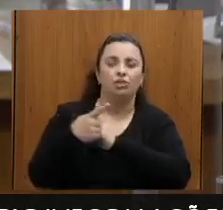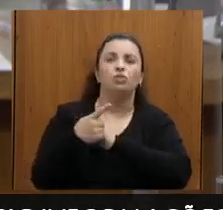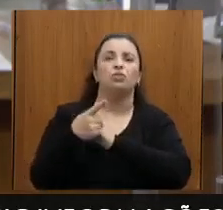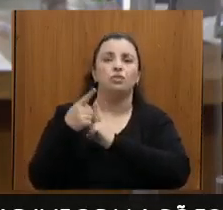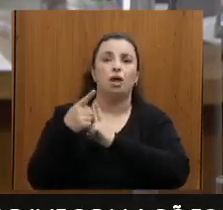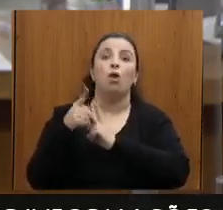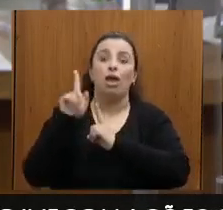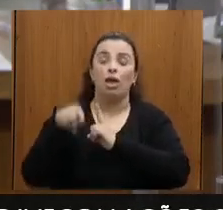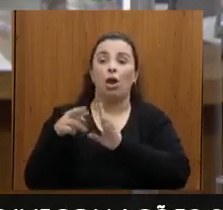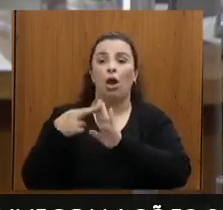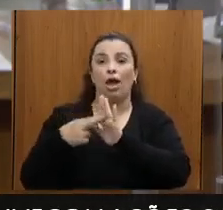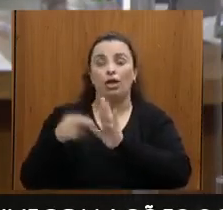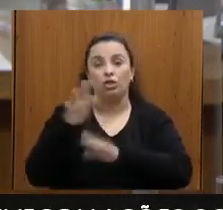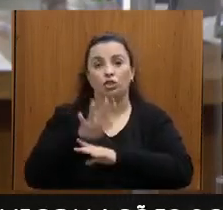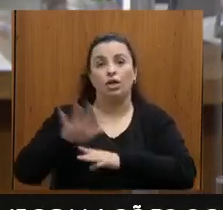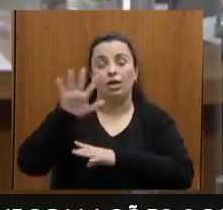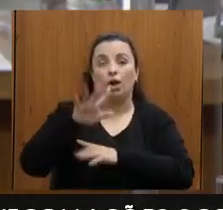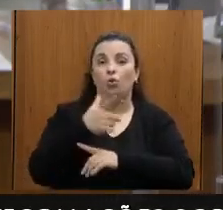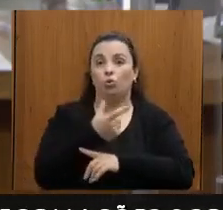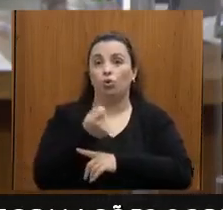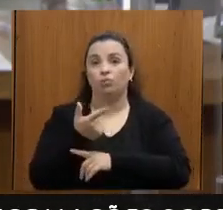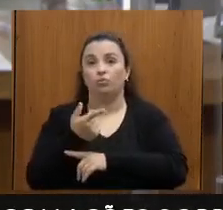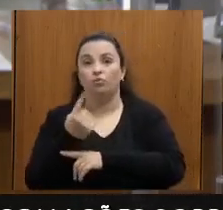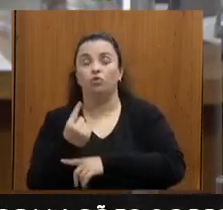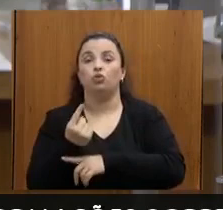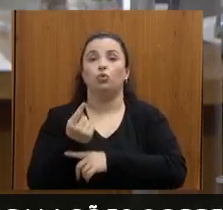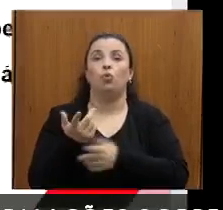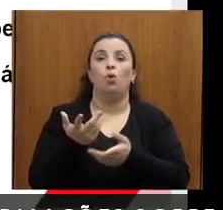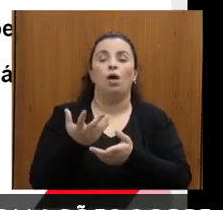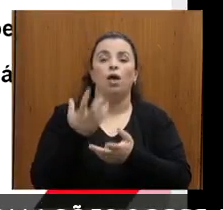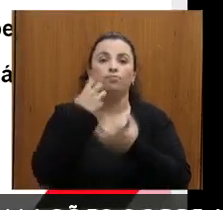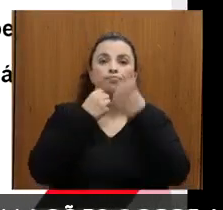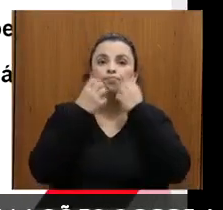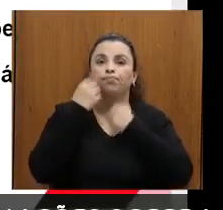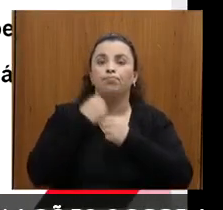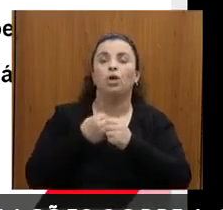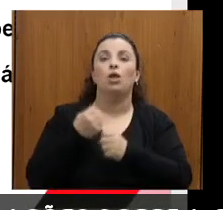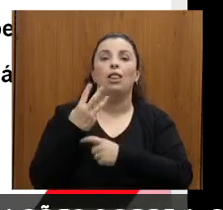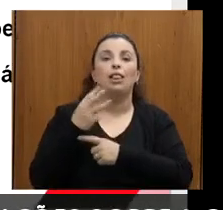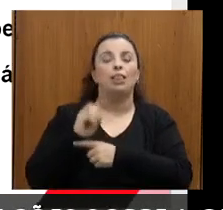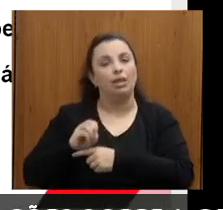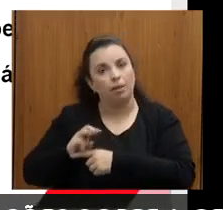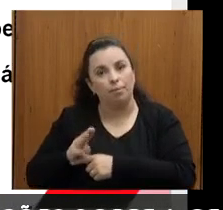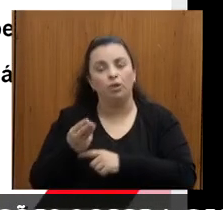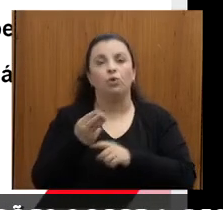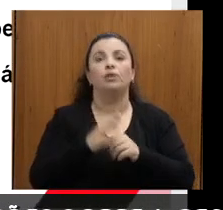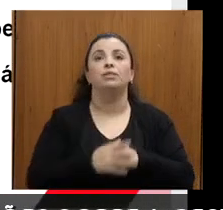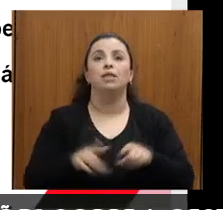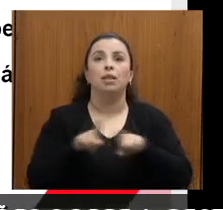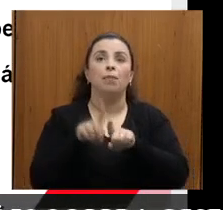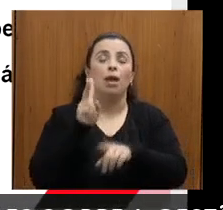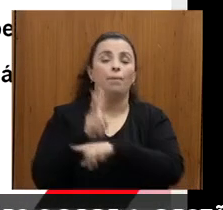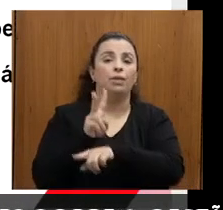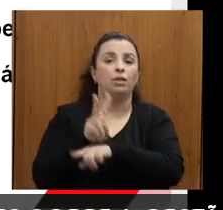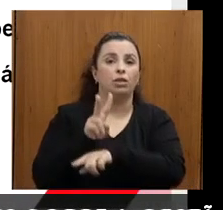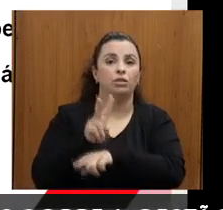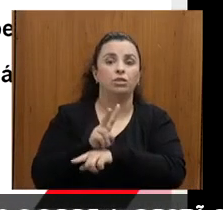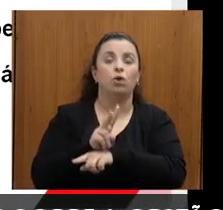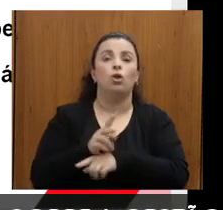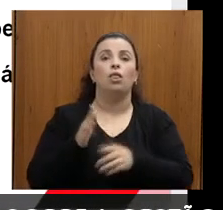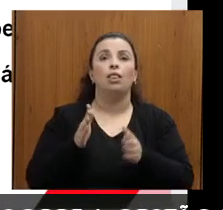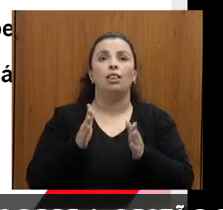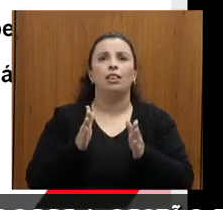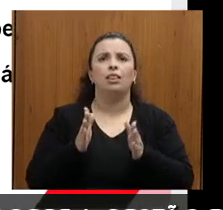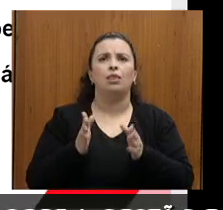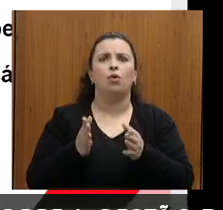2021 resultou na arrecadação de mais de 30 milhões. A manutenção da rede credenciada já existente e o credenciamento